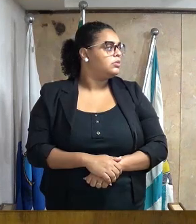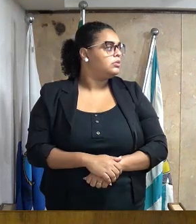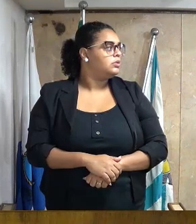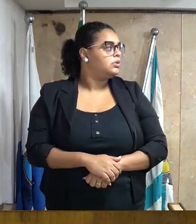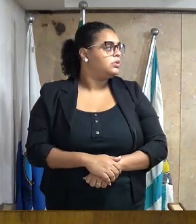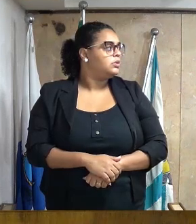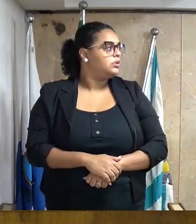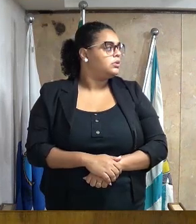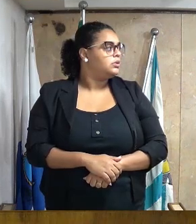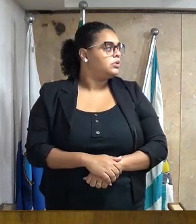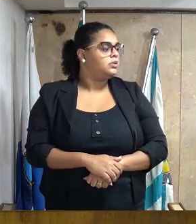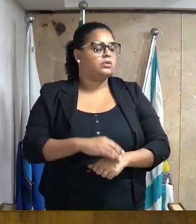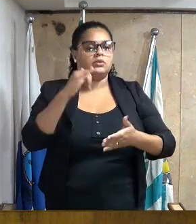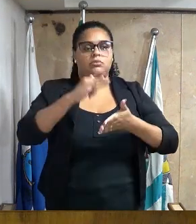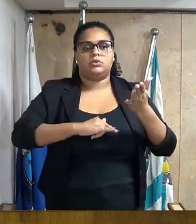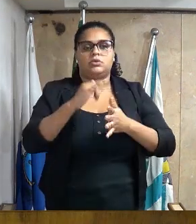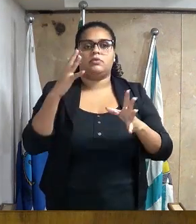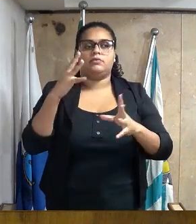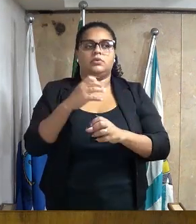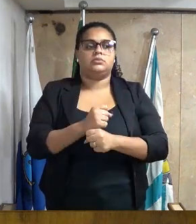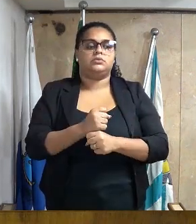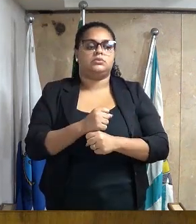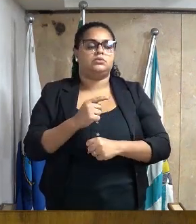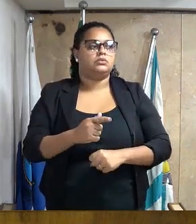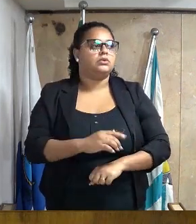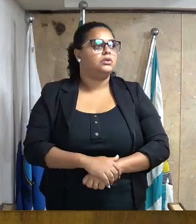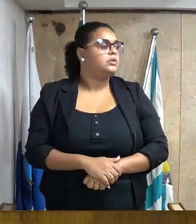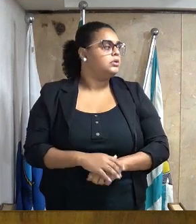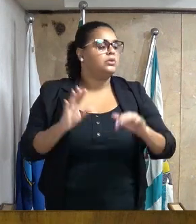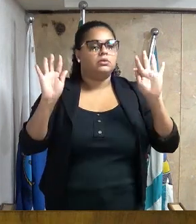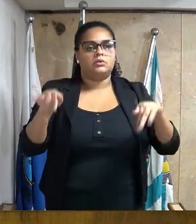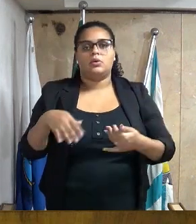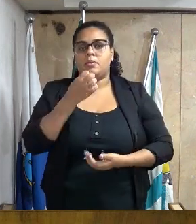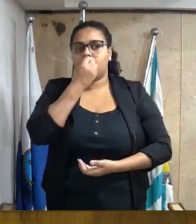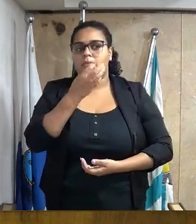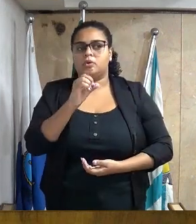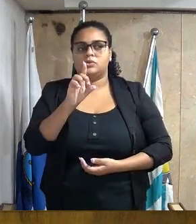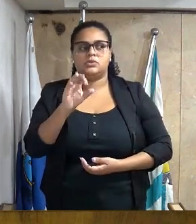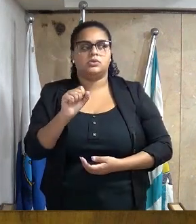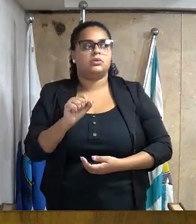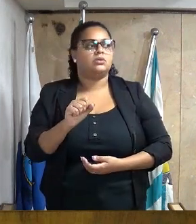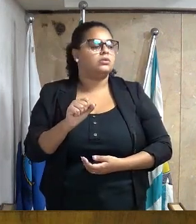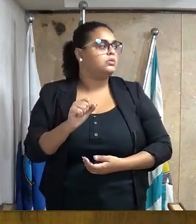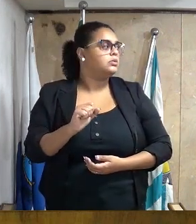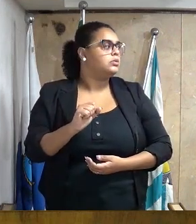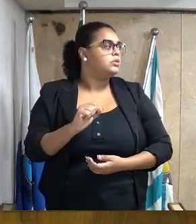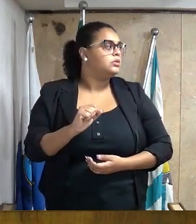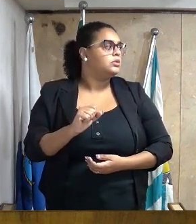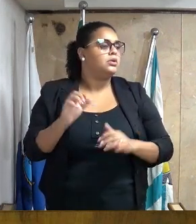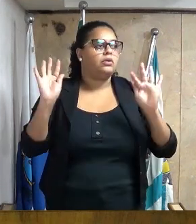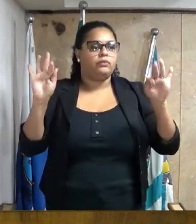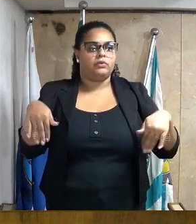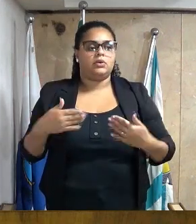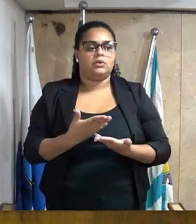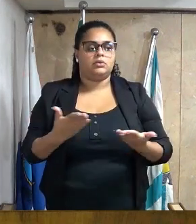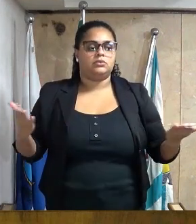e o expediente, por falta de quórum, está sendo encerrado. Tenham todos um bom dia. A sessão está sendo